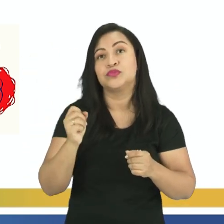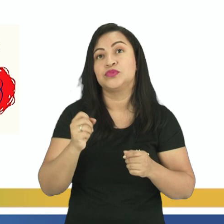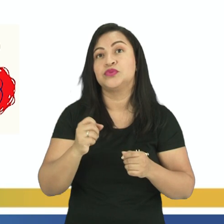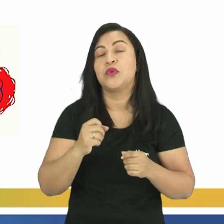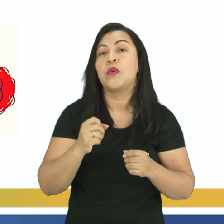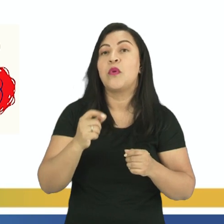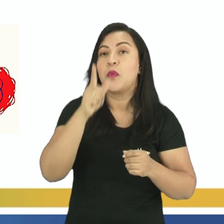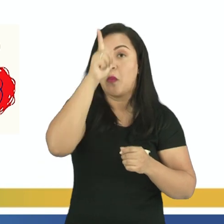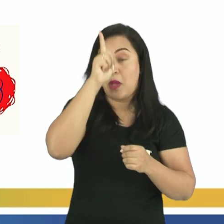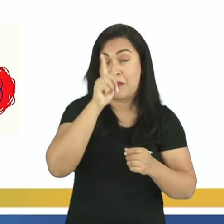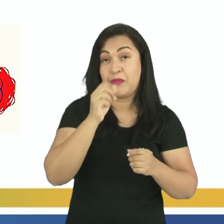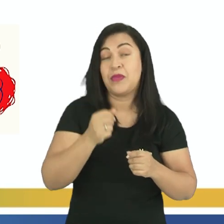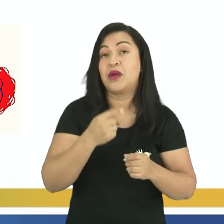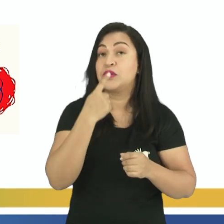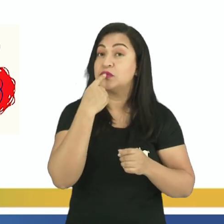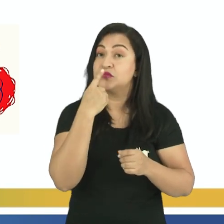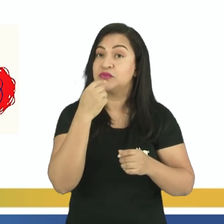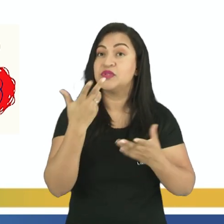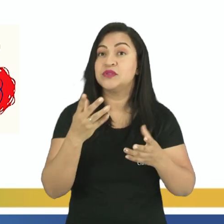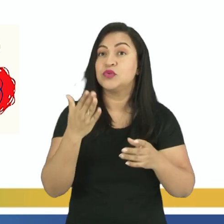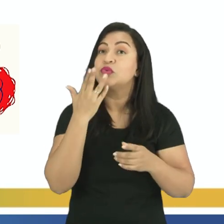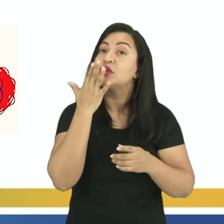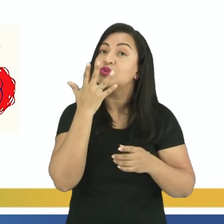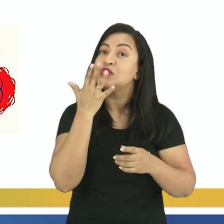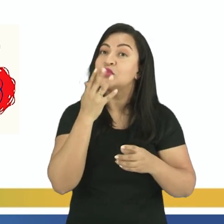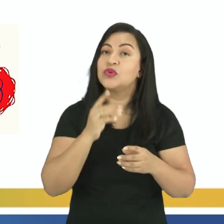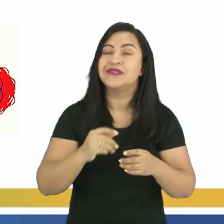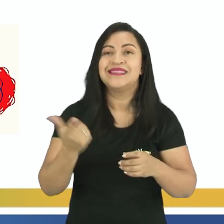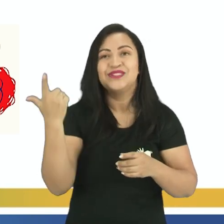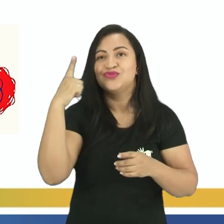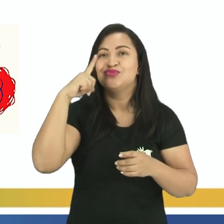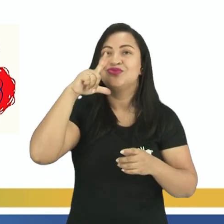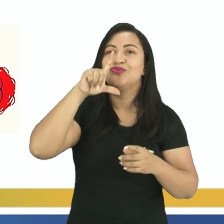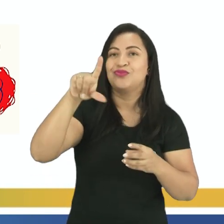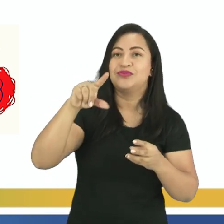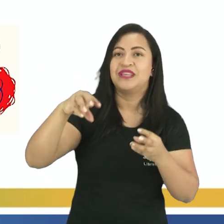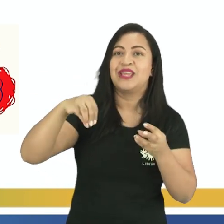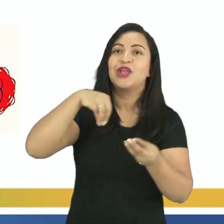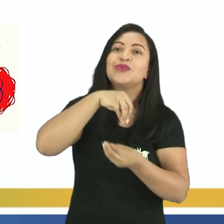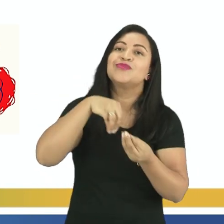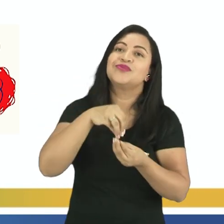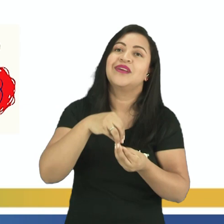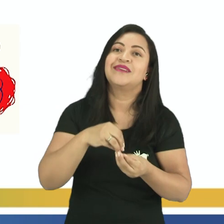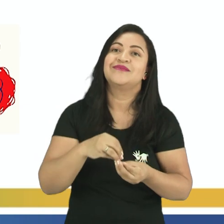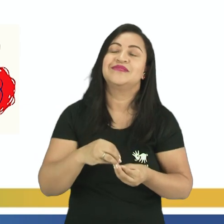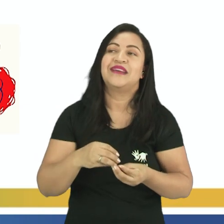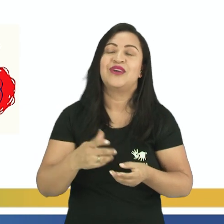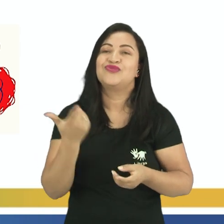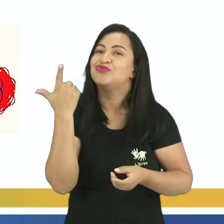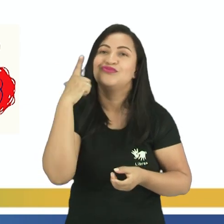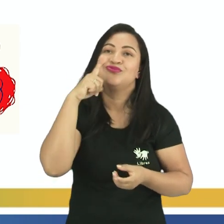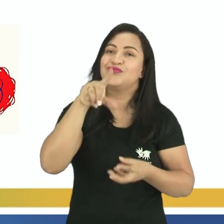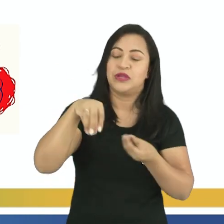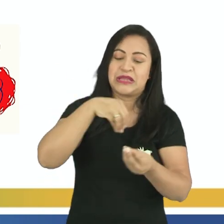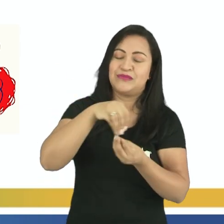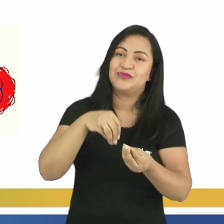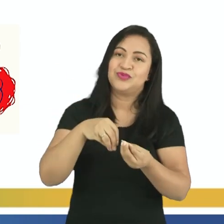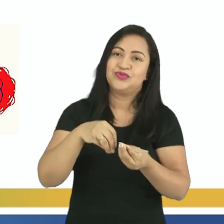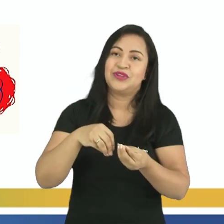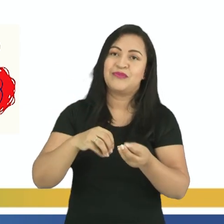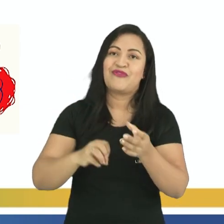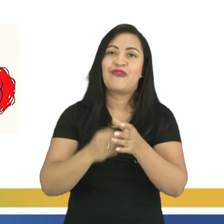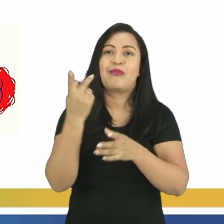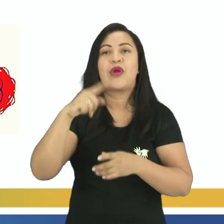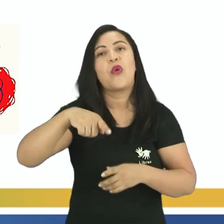o vermelho. Então essas cores elas não conseguem ser decompostas em outras cores, não tem cores que se misturam e